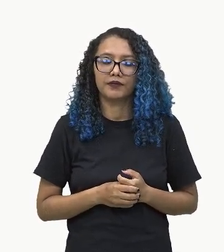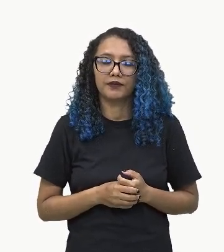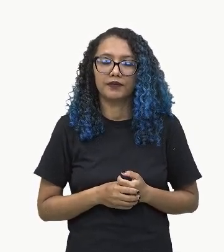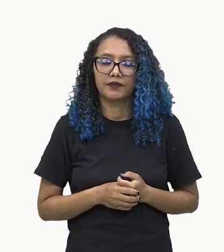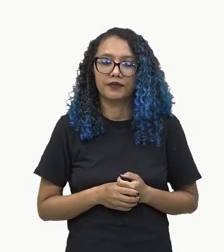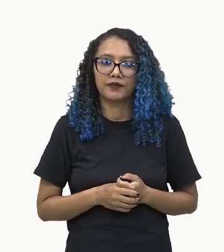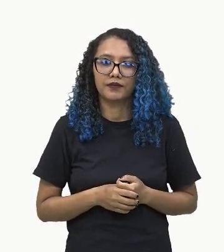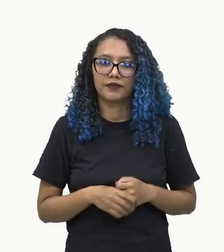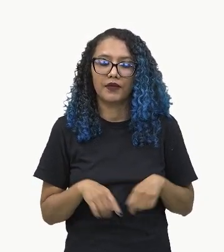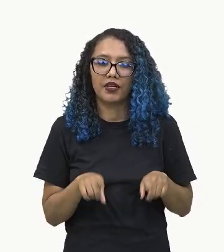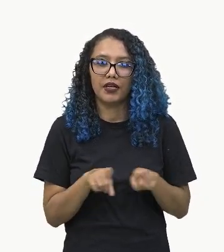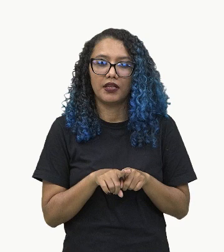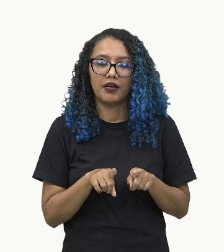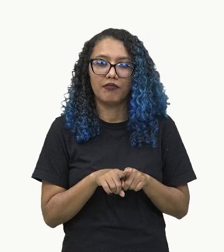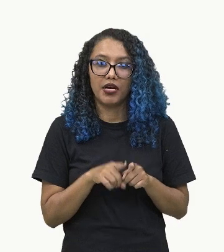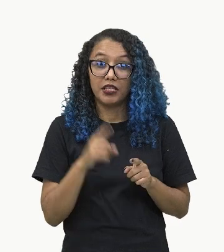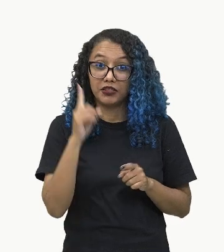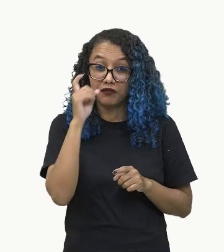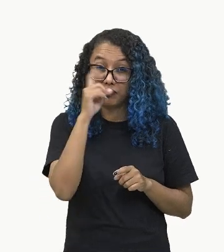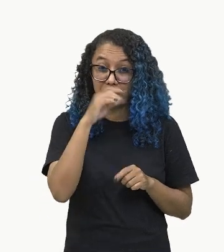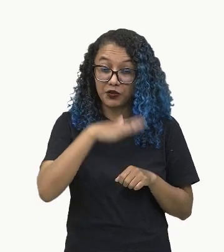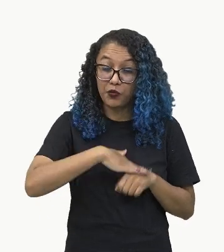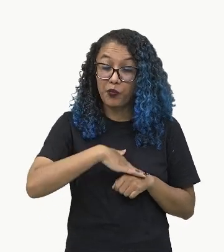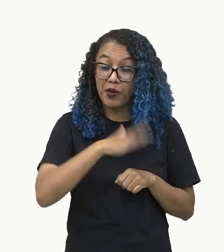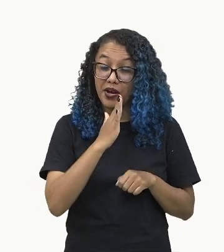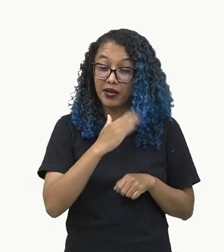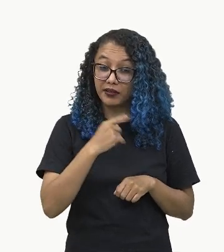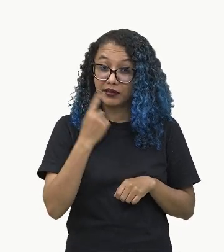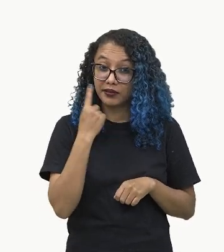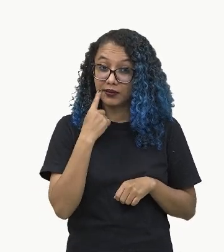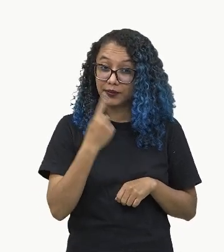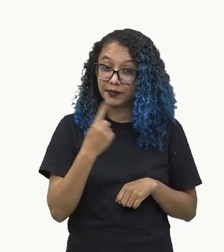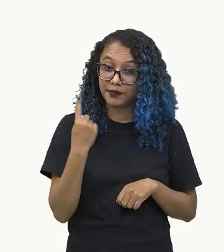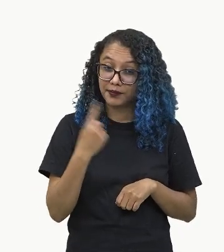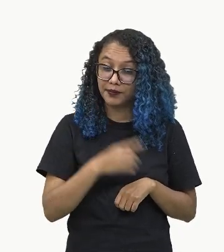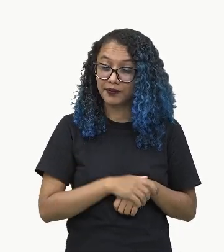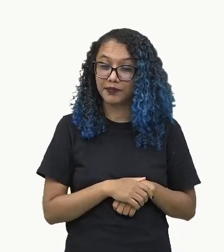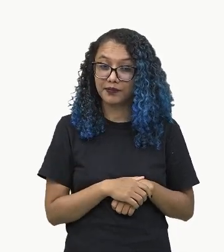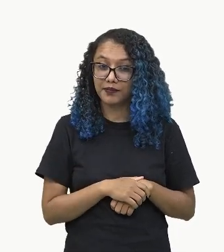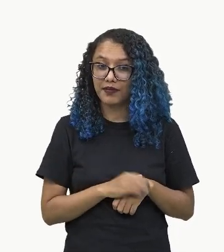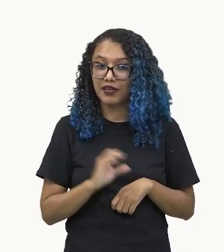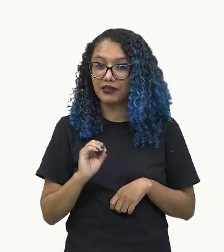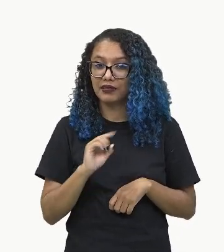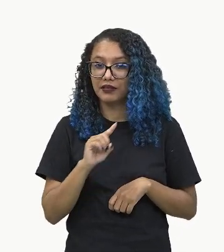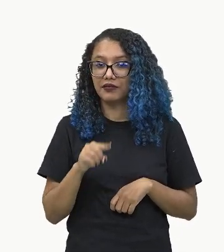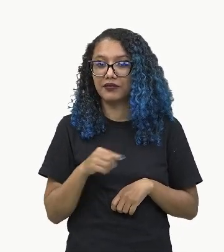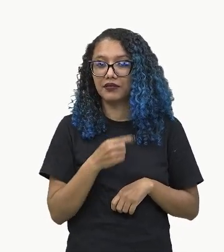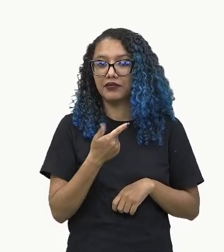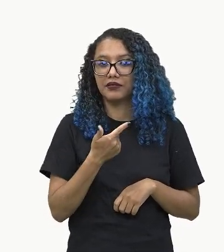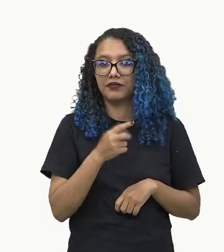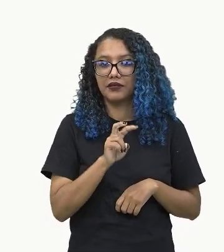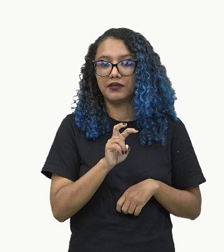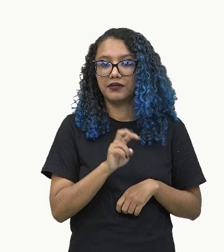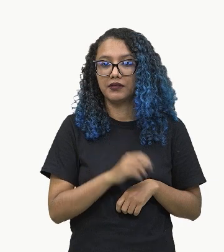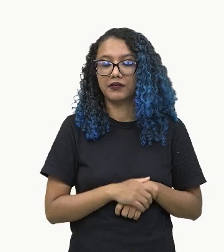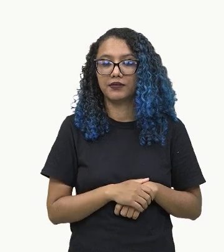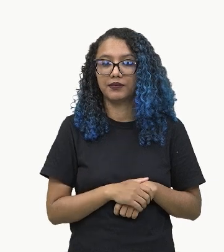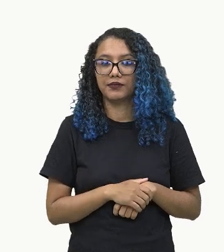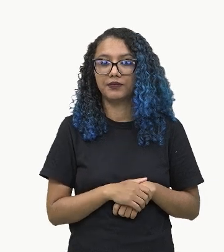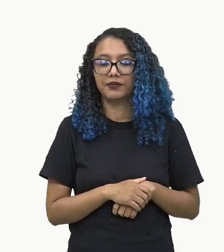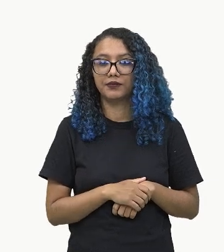para não dizer o contrário, eu vou fazer o seguinte, ó, 0,25.